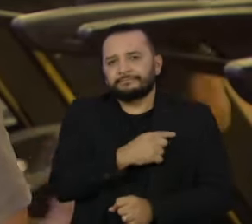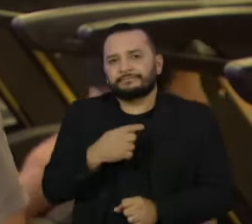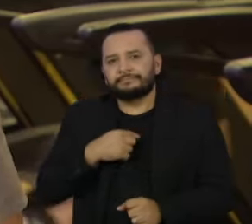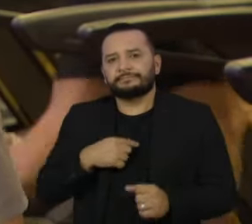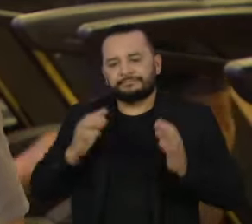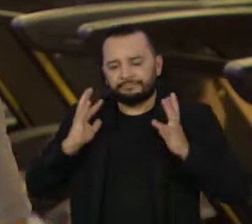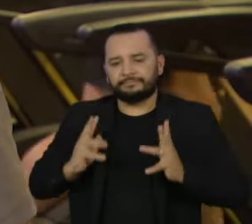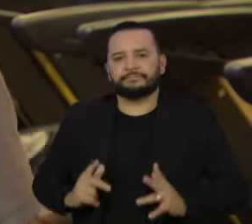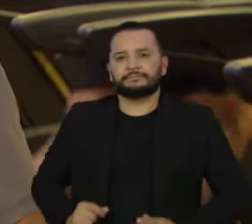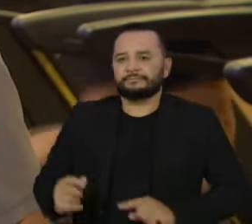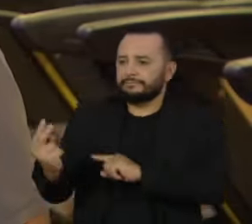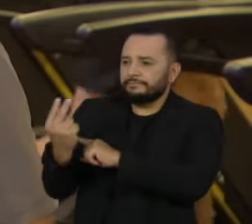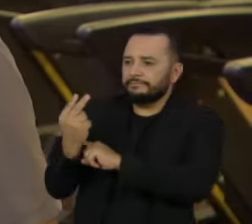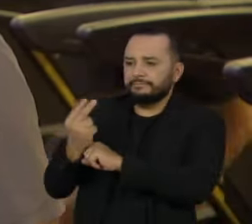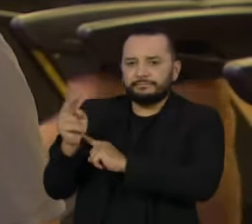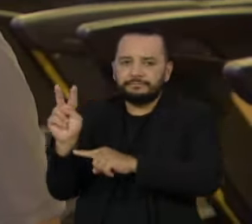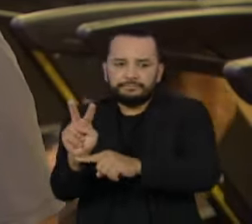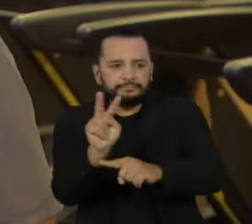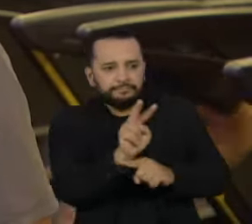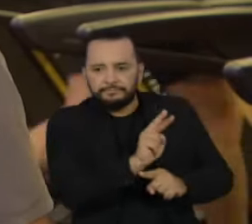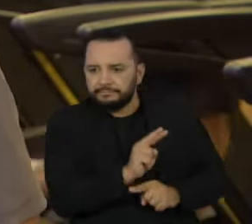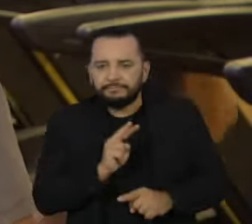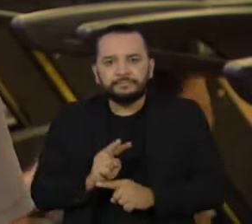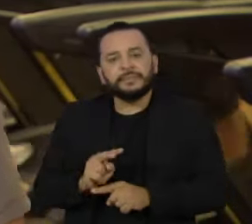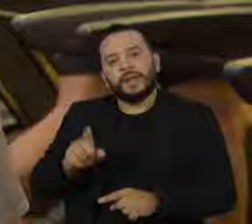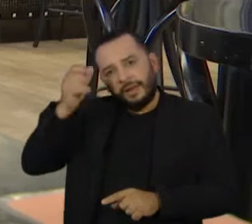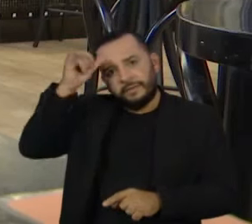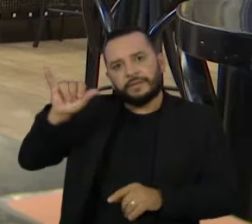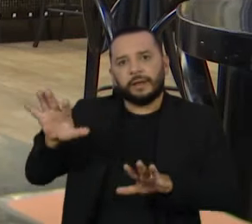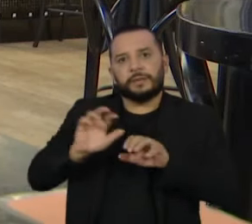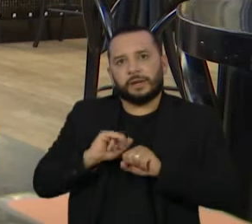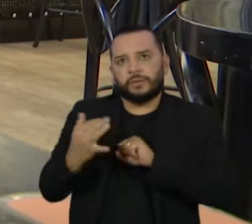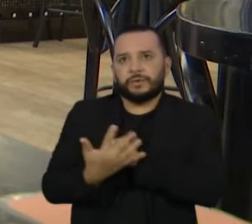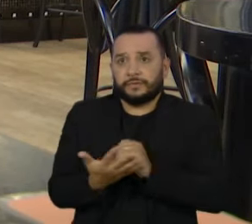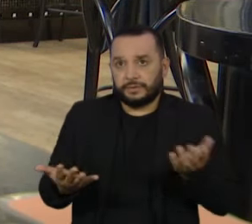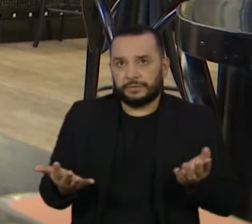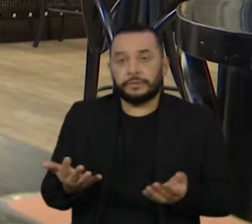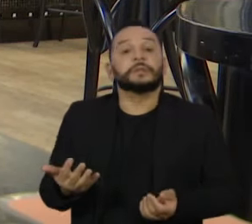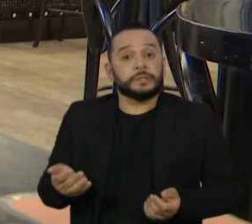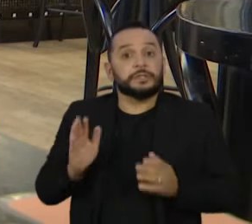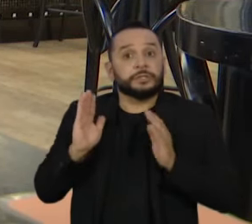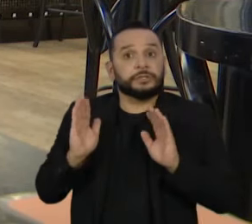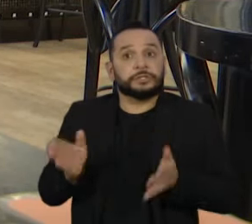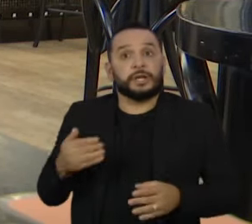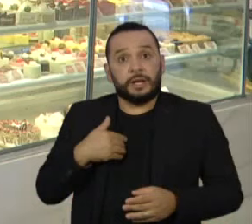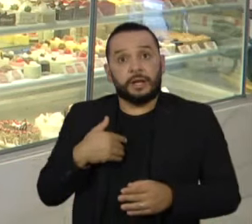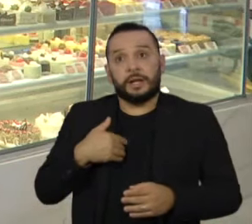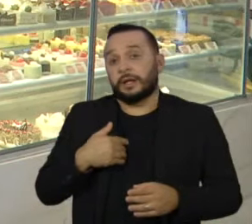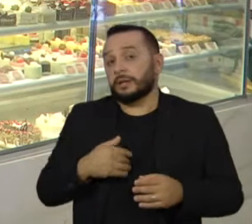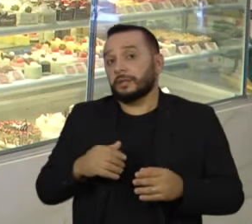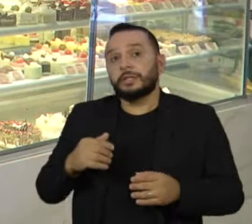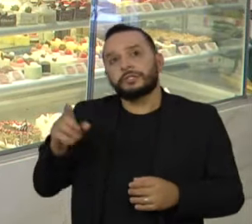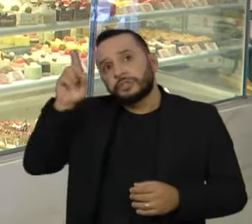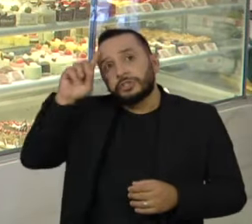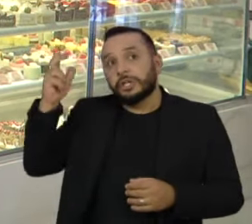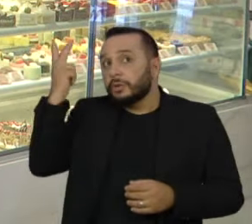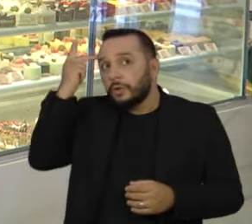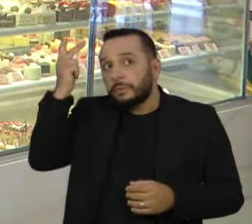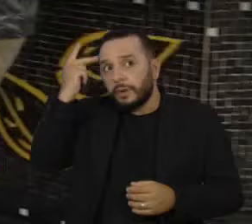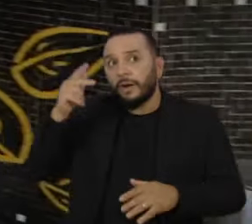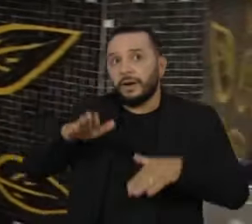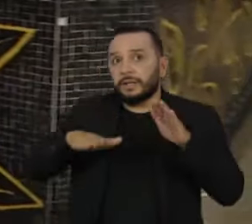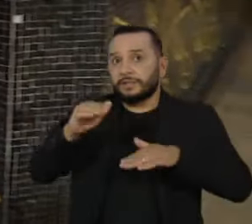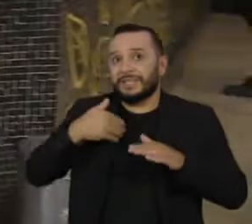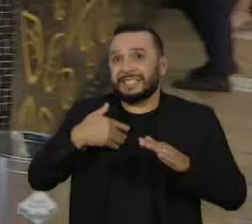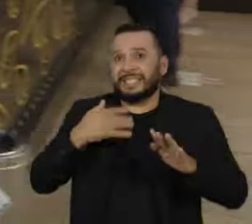tranquilo, né, de não ter o perigo assim da contaminação. Com filas e mesas geralmente cheias em tempos normais, esta padaria